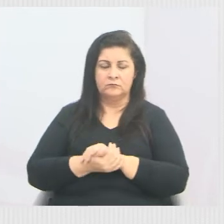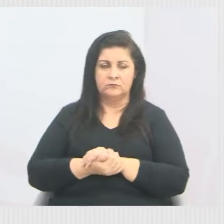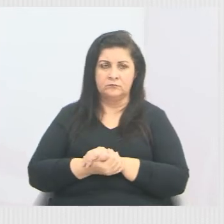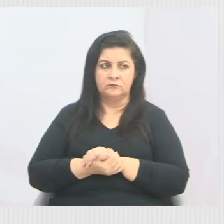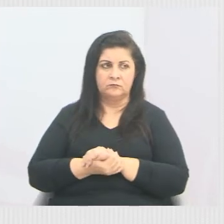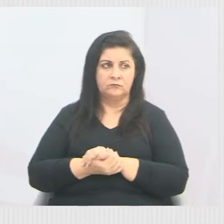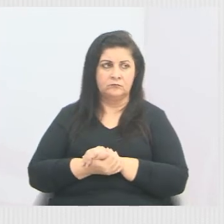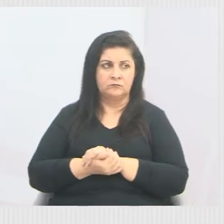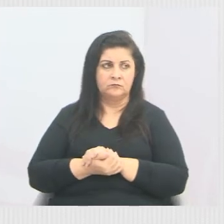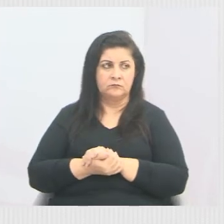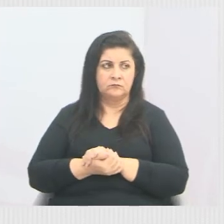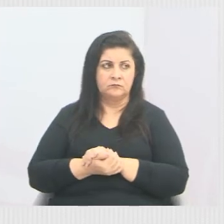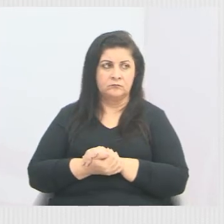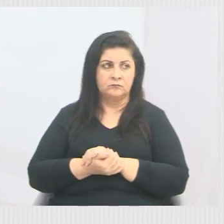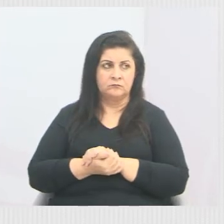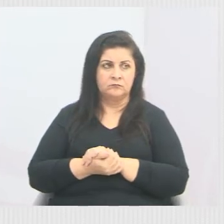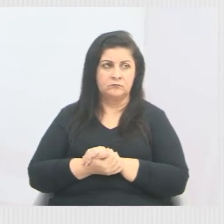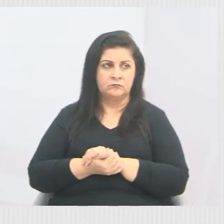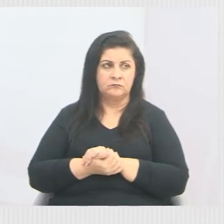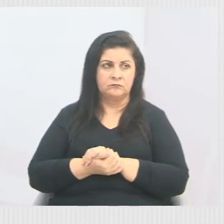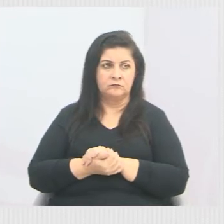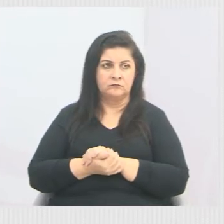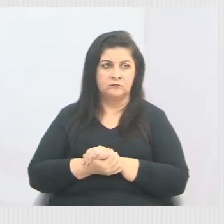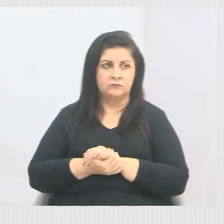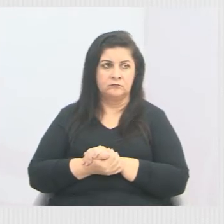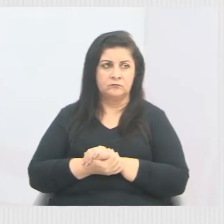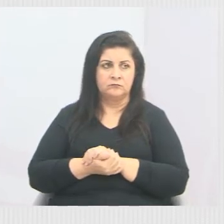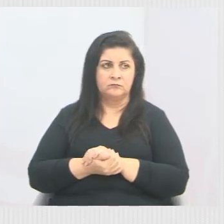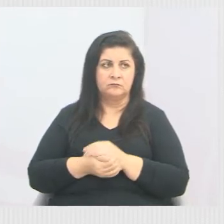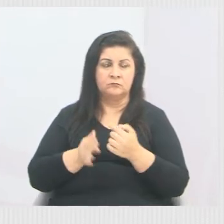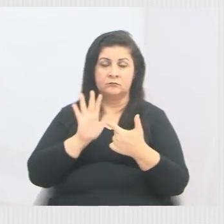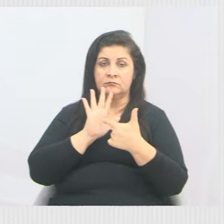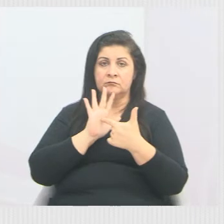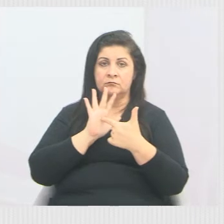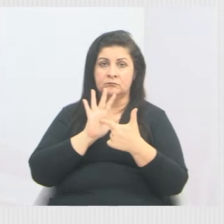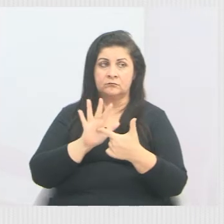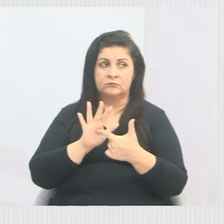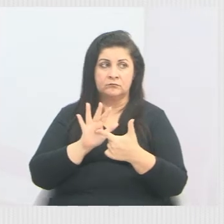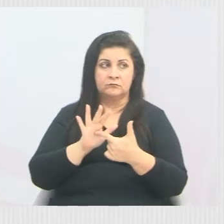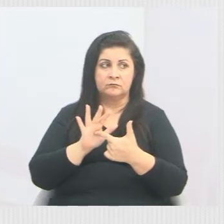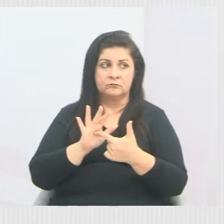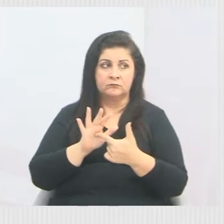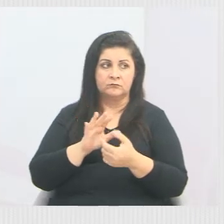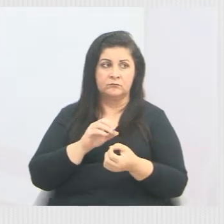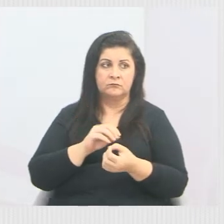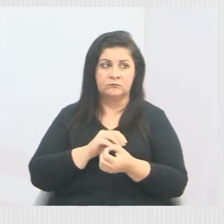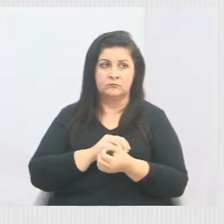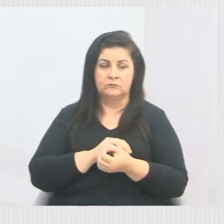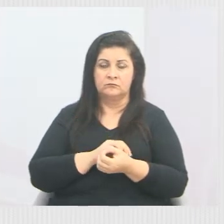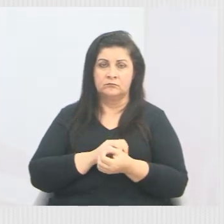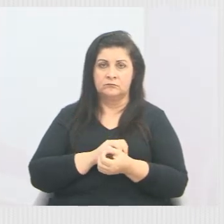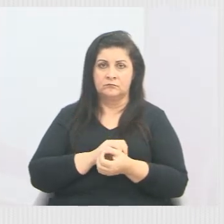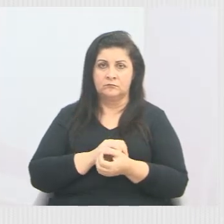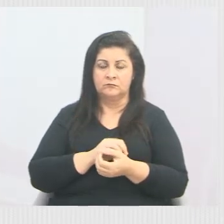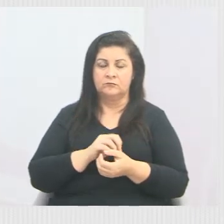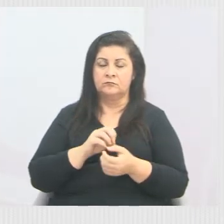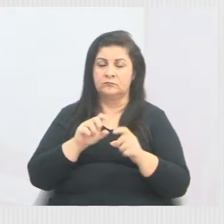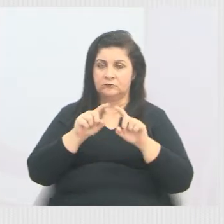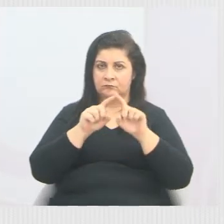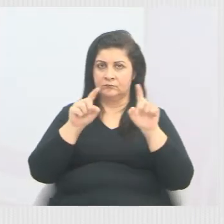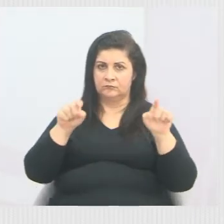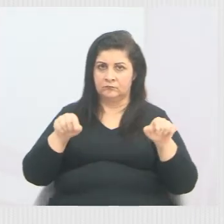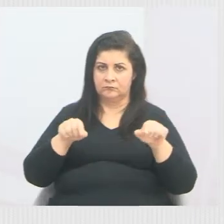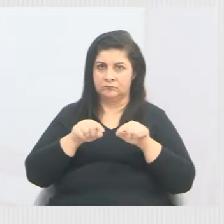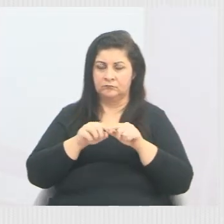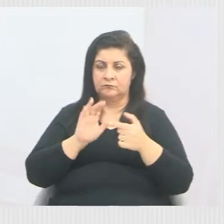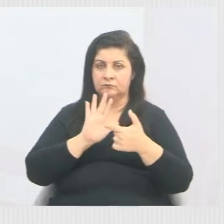ok? Esse quadro de baixo, ele é o resto a pagar não processado. Este quadro, ele